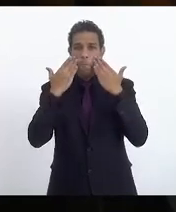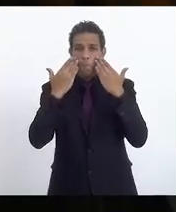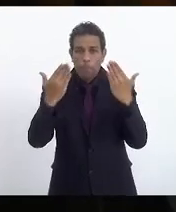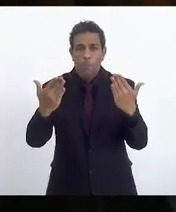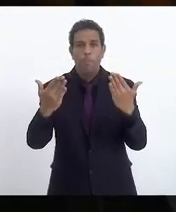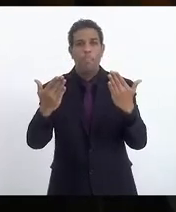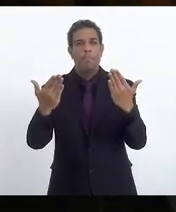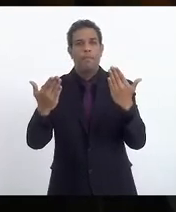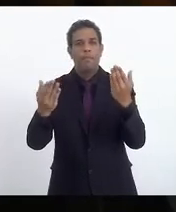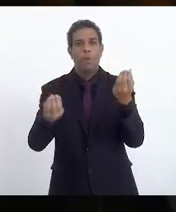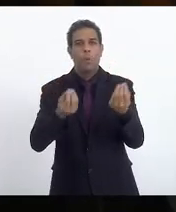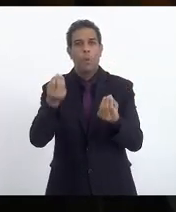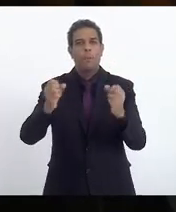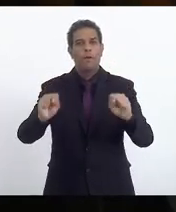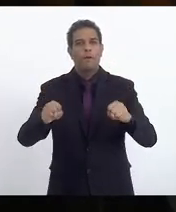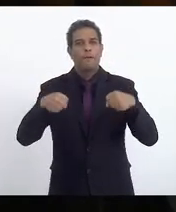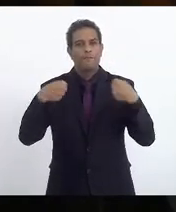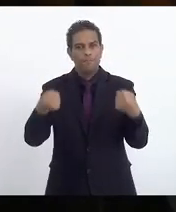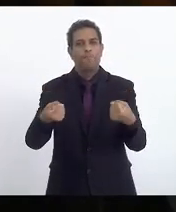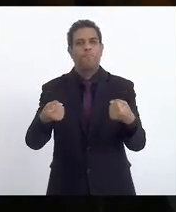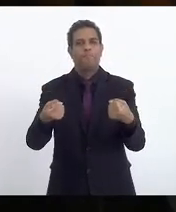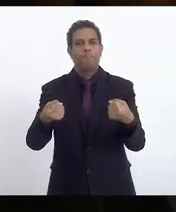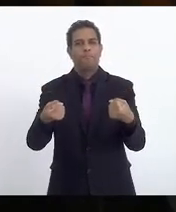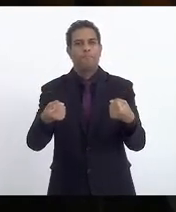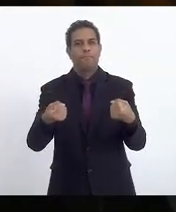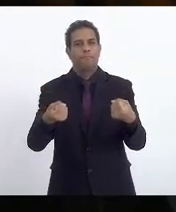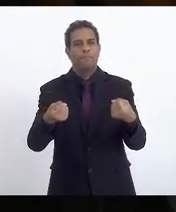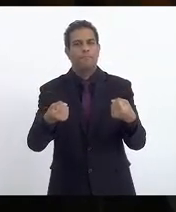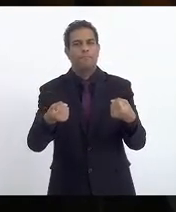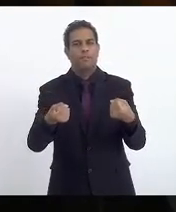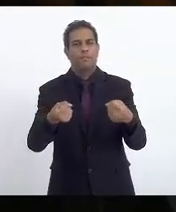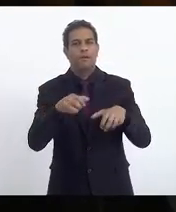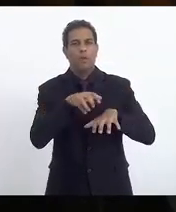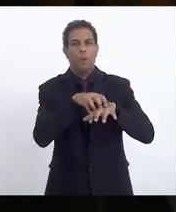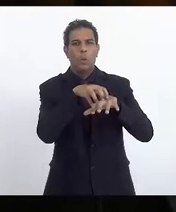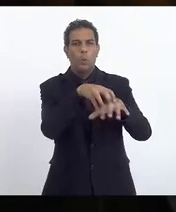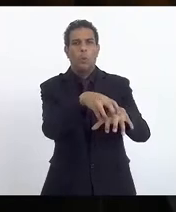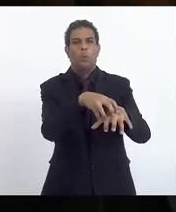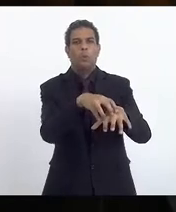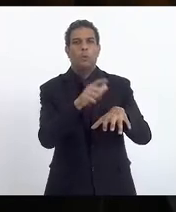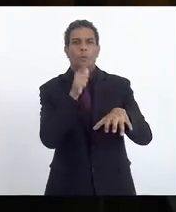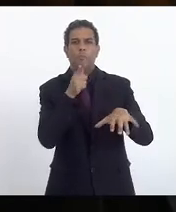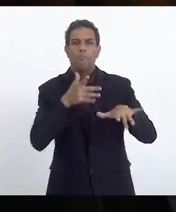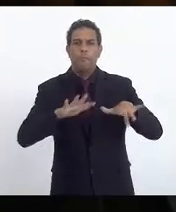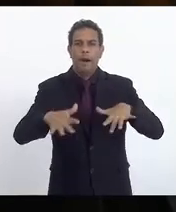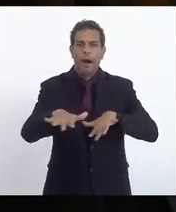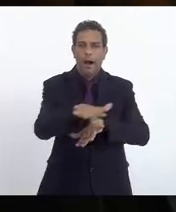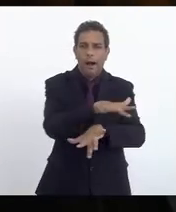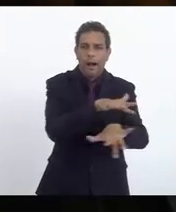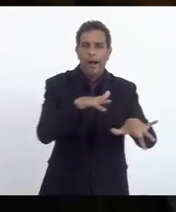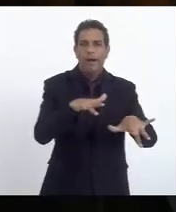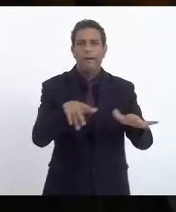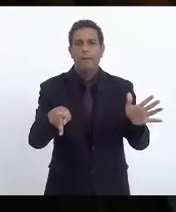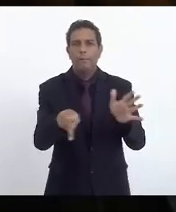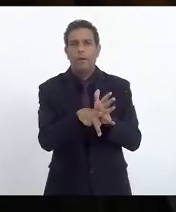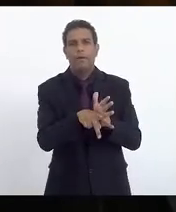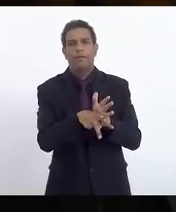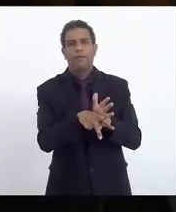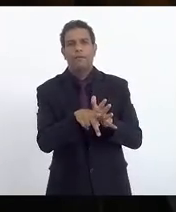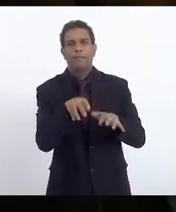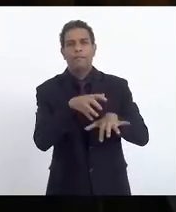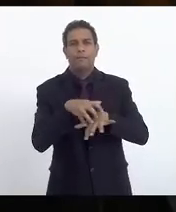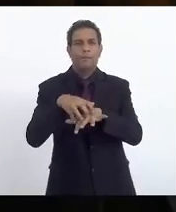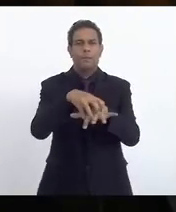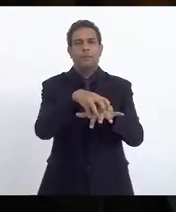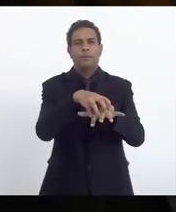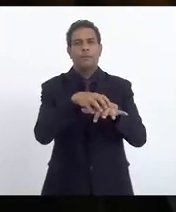parlamentar em defesa do transporte aquaviário é o tema do transporte aquaviário Deputado da